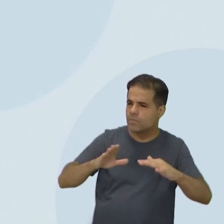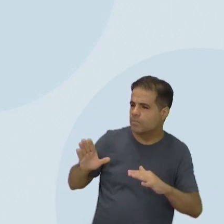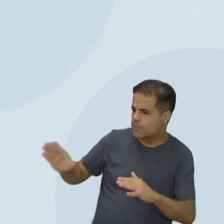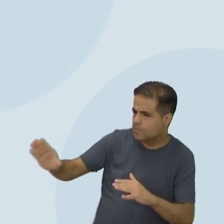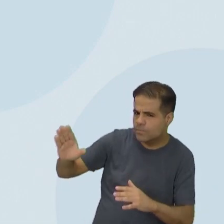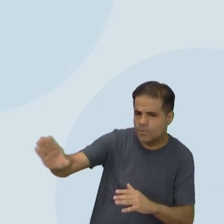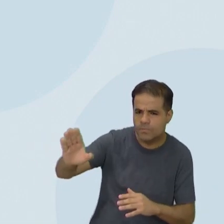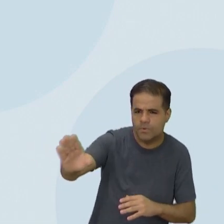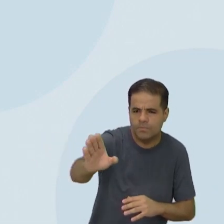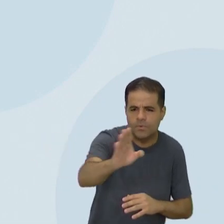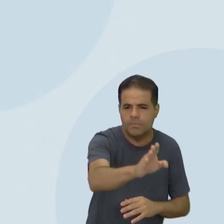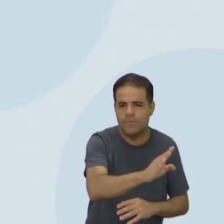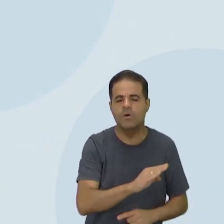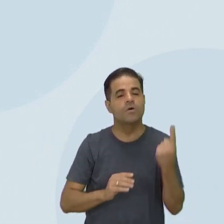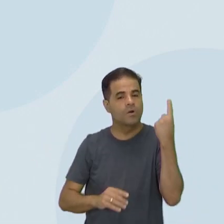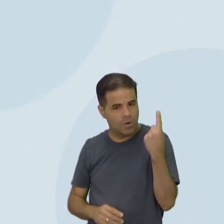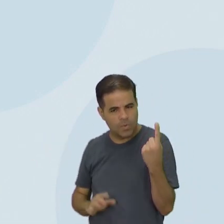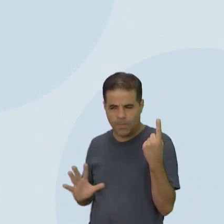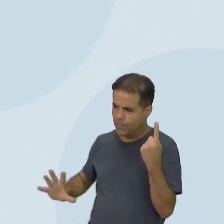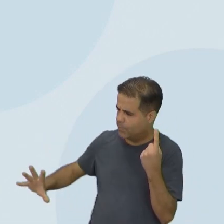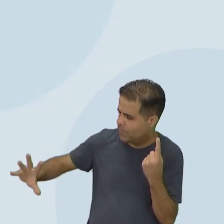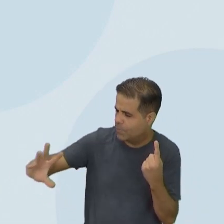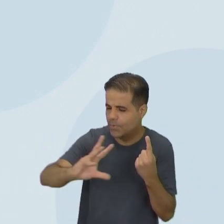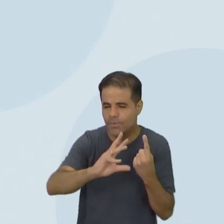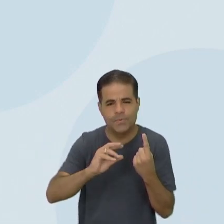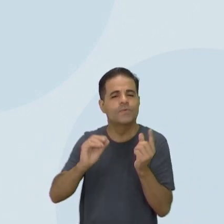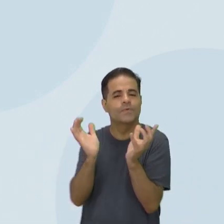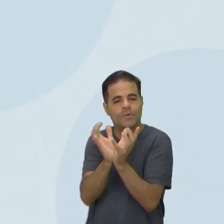as mesas, uma sessão com todo o grupo